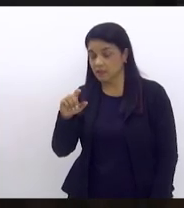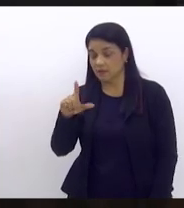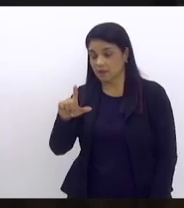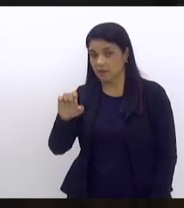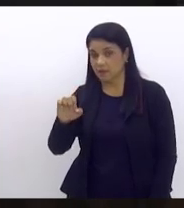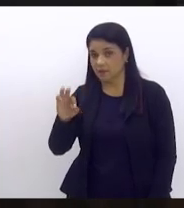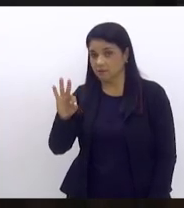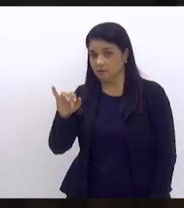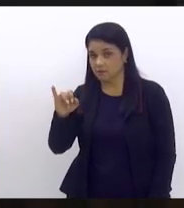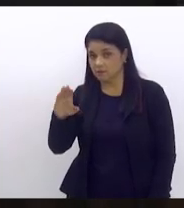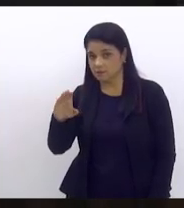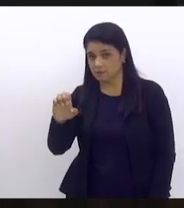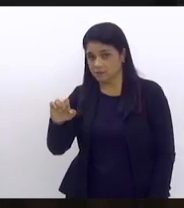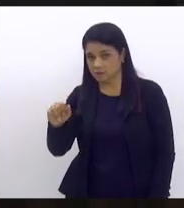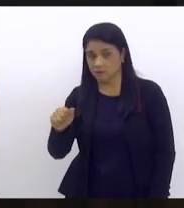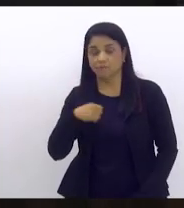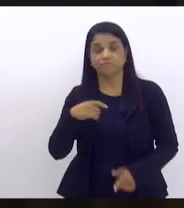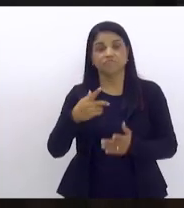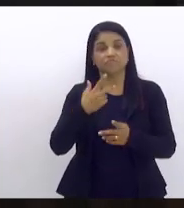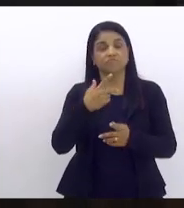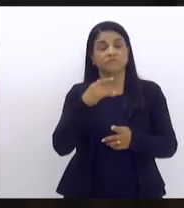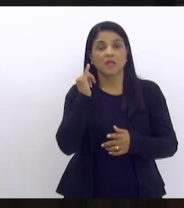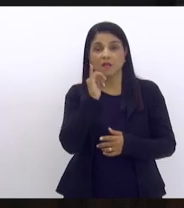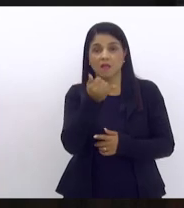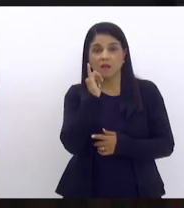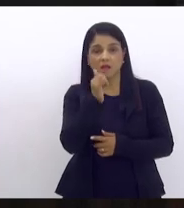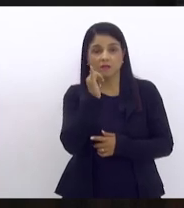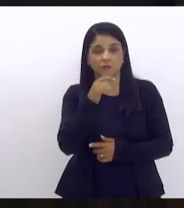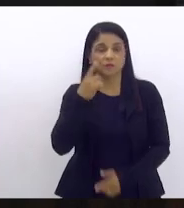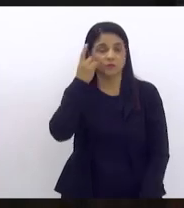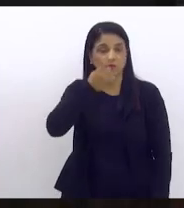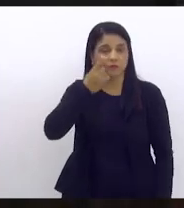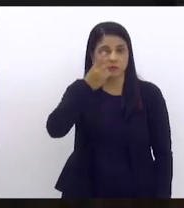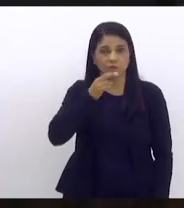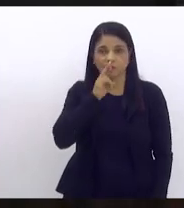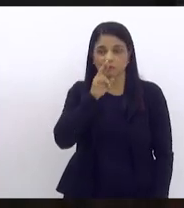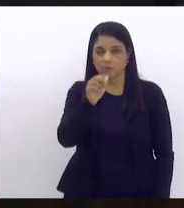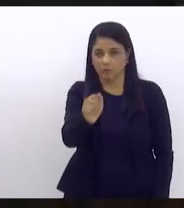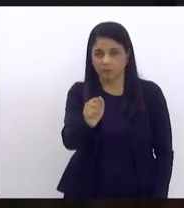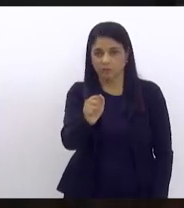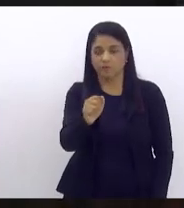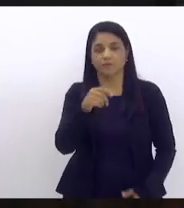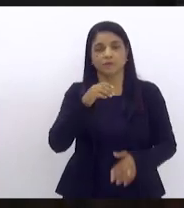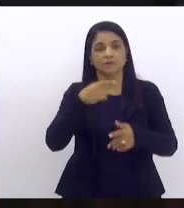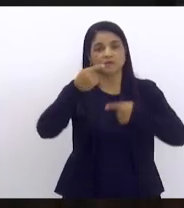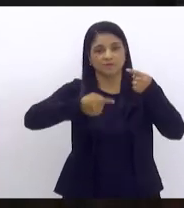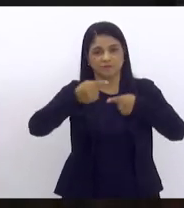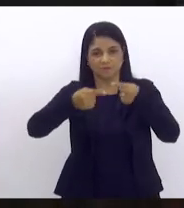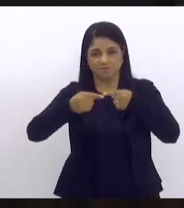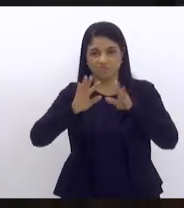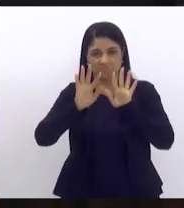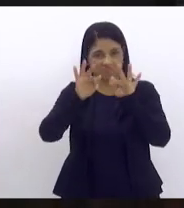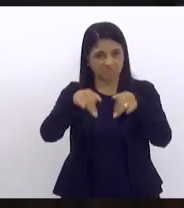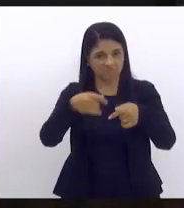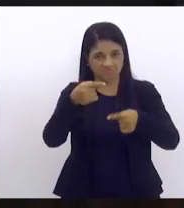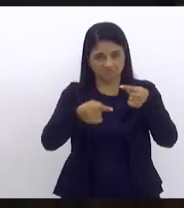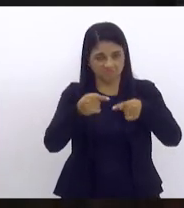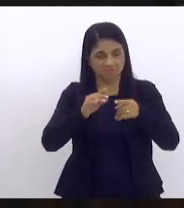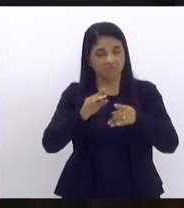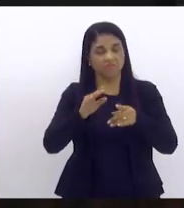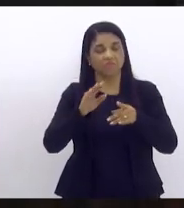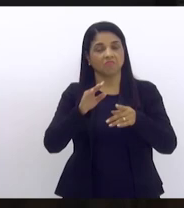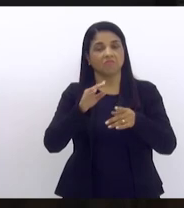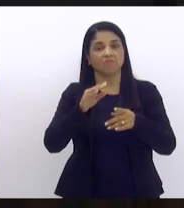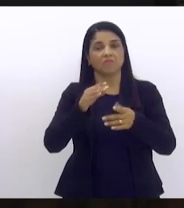Proposições Externas, favorável ao deputado relator Rodrigo Amorim. Em discussão, não havendo quem queira discutir, encerrada